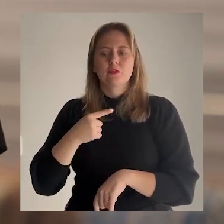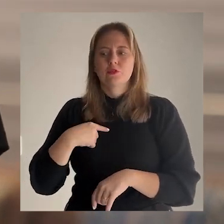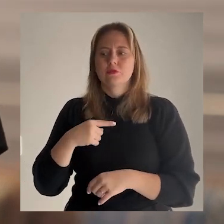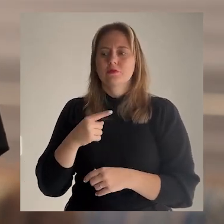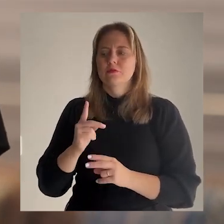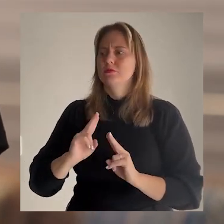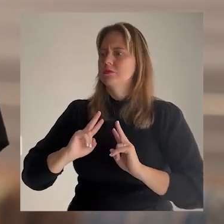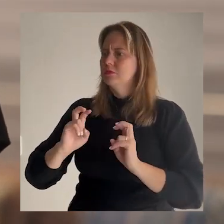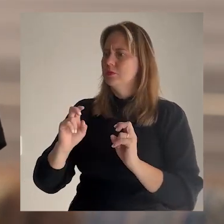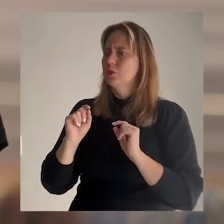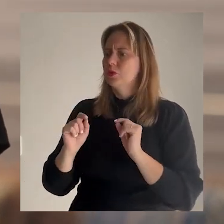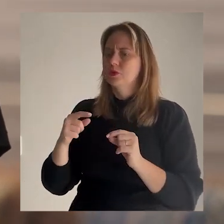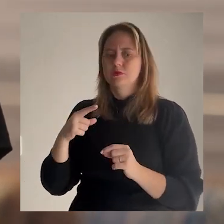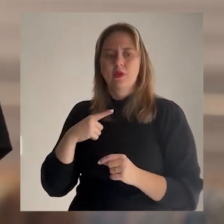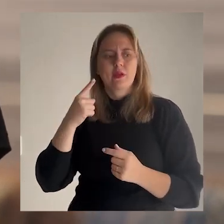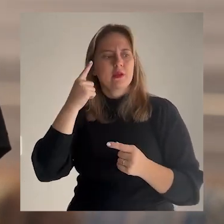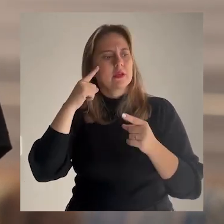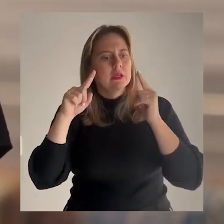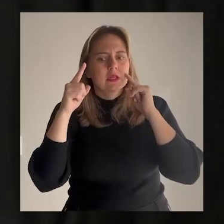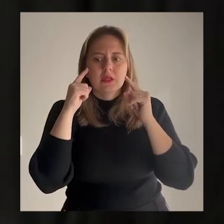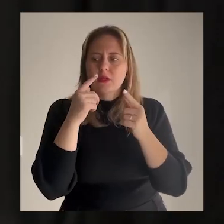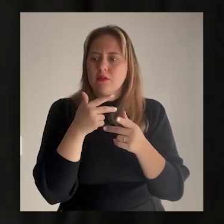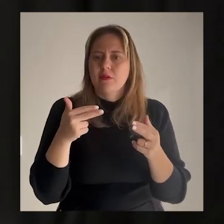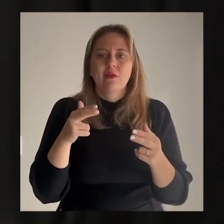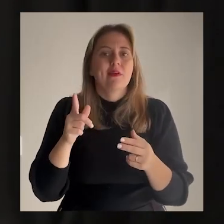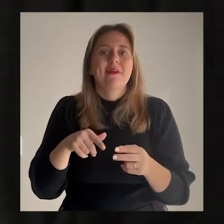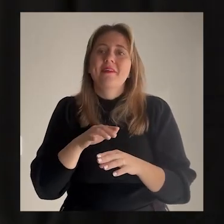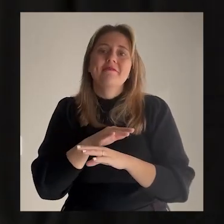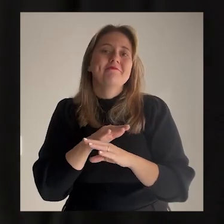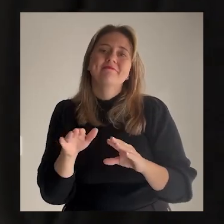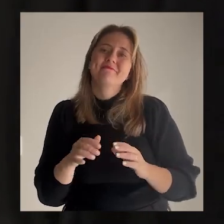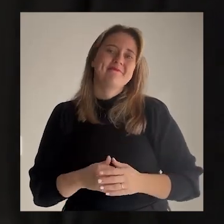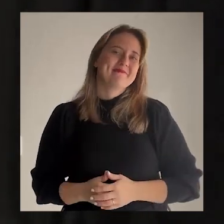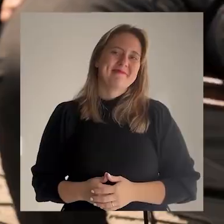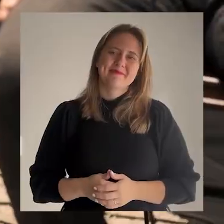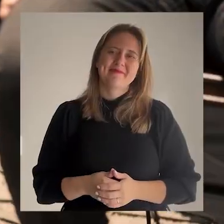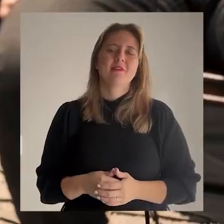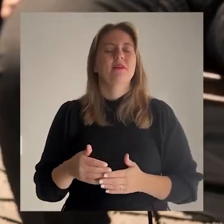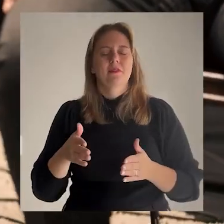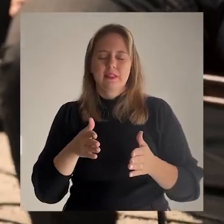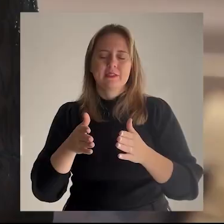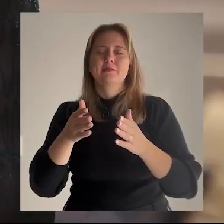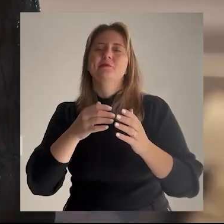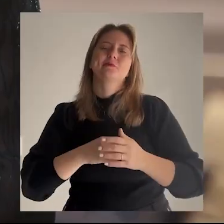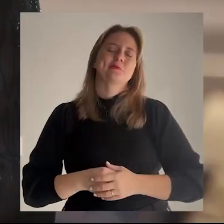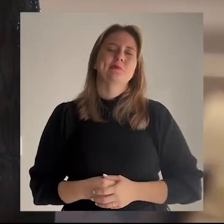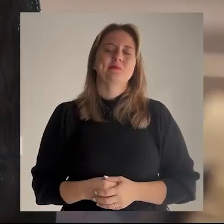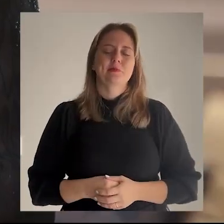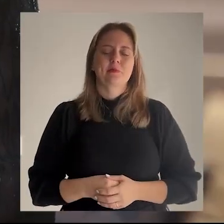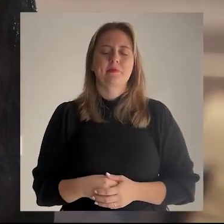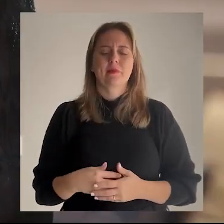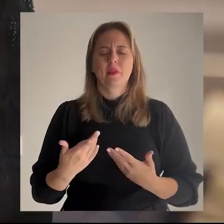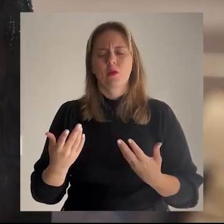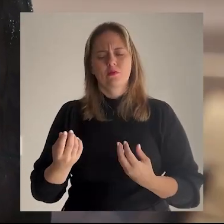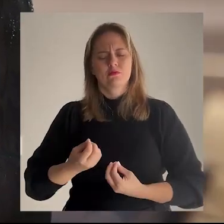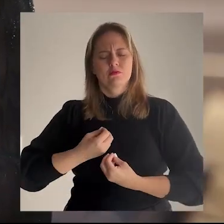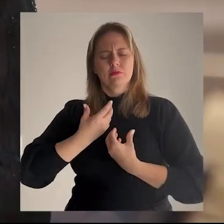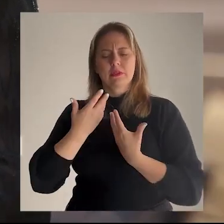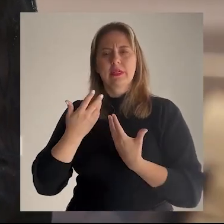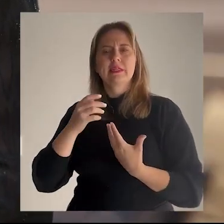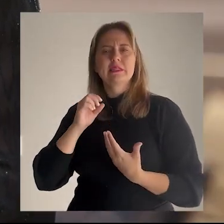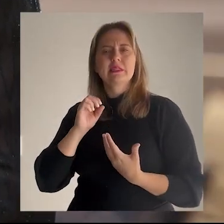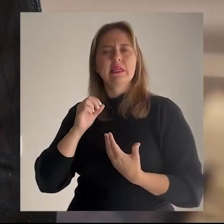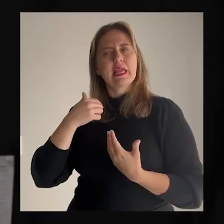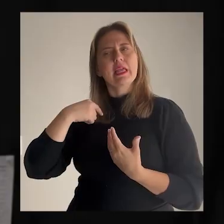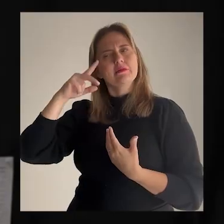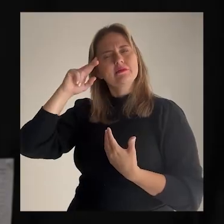menos percebe, surge ideia e é isso, a gente vai seguindo. O compositor em si, ele sempre se inspira em